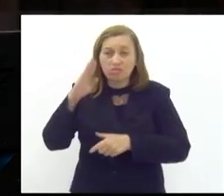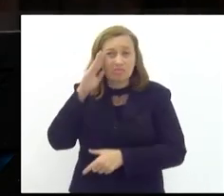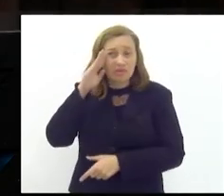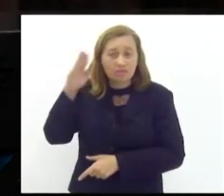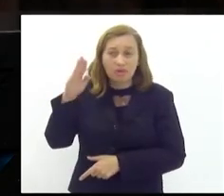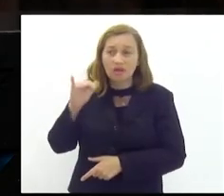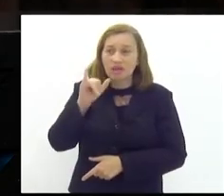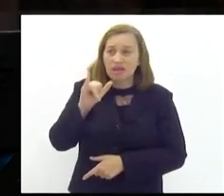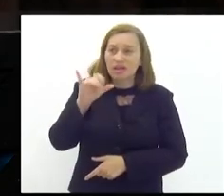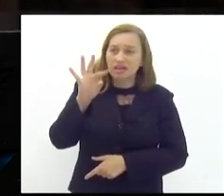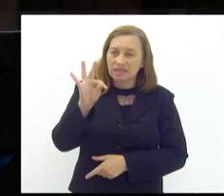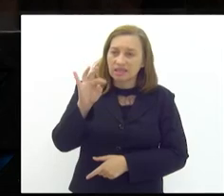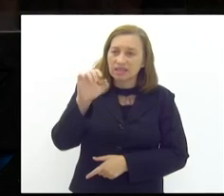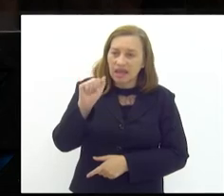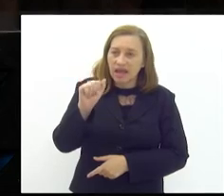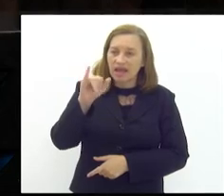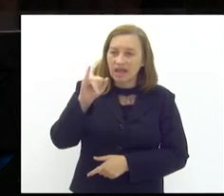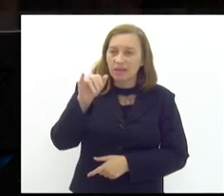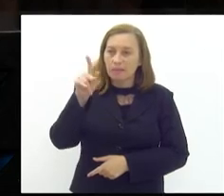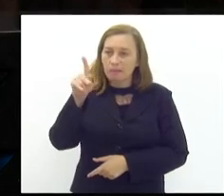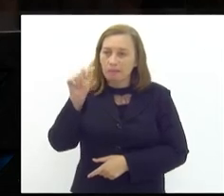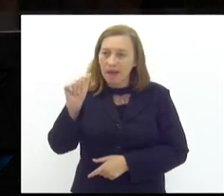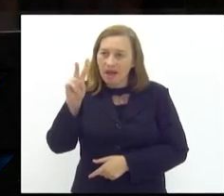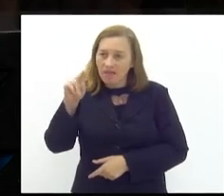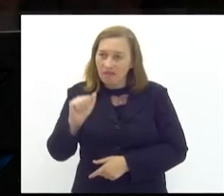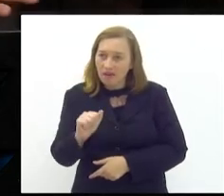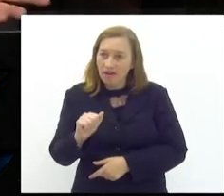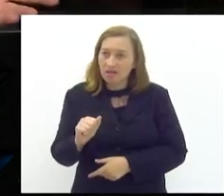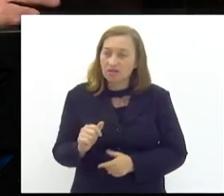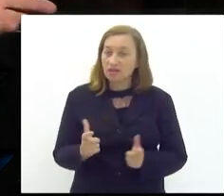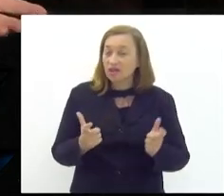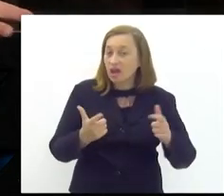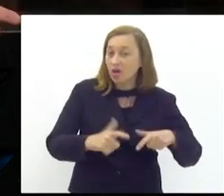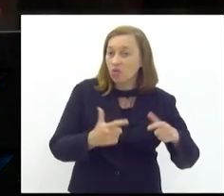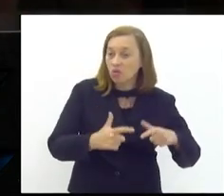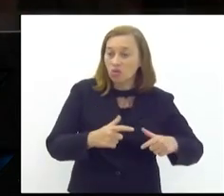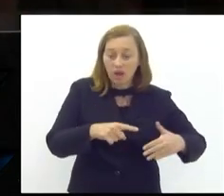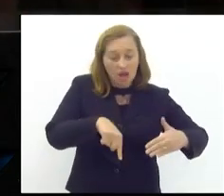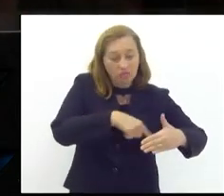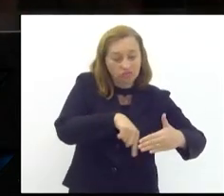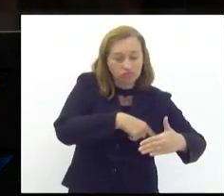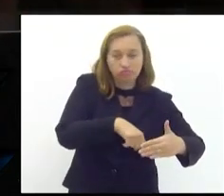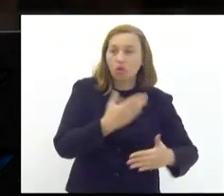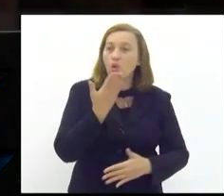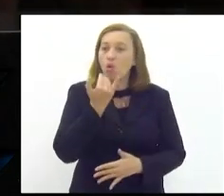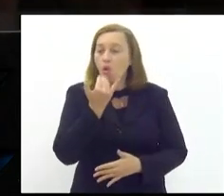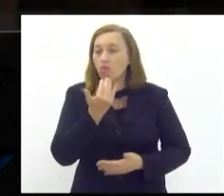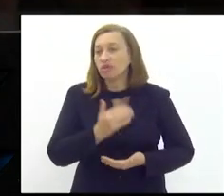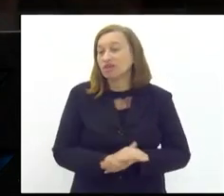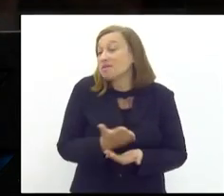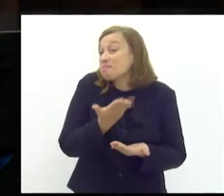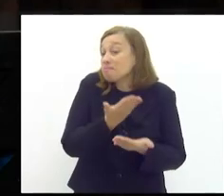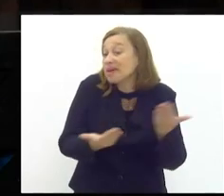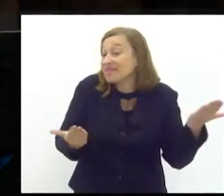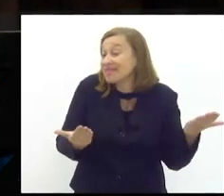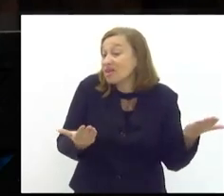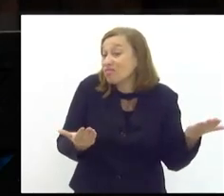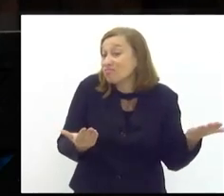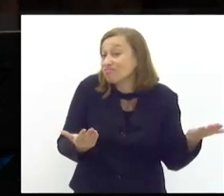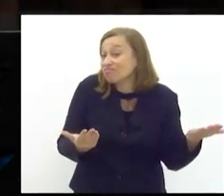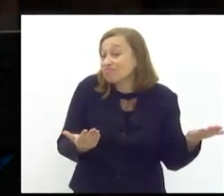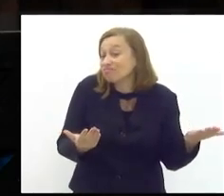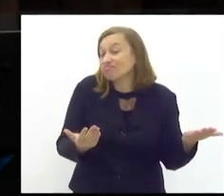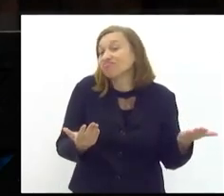Itaipava mas não só é um polo gastronômico que perdeu muita demanda função